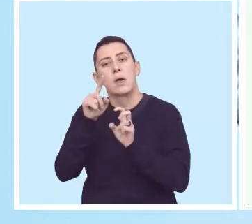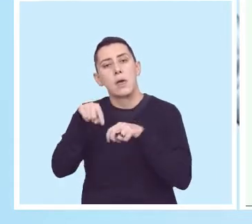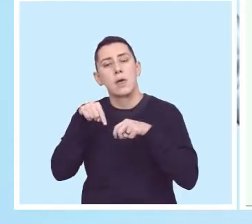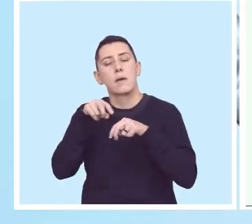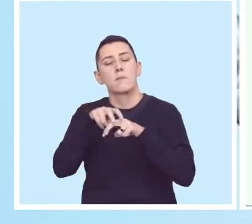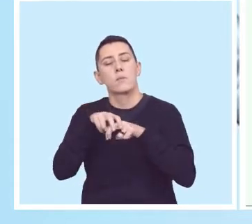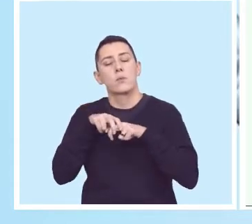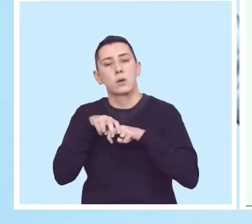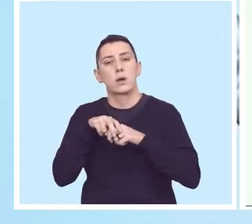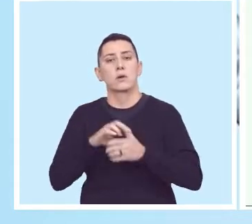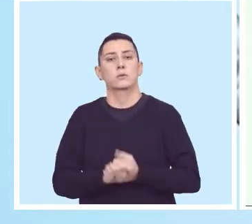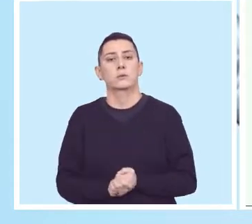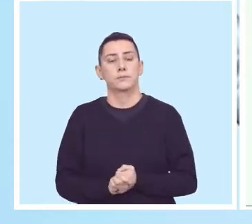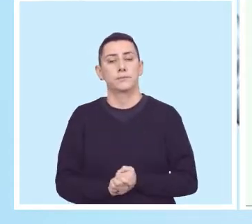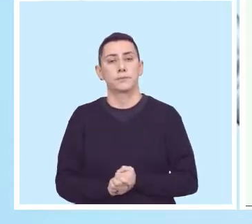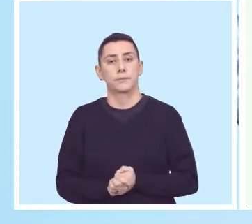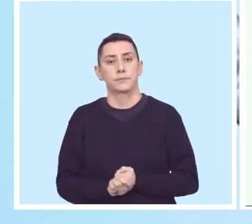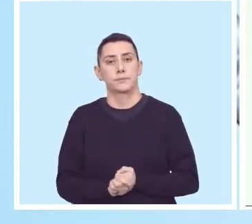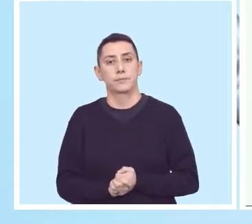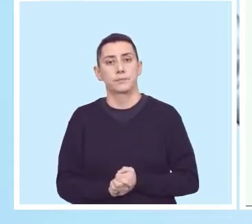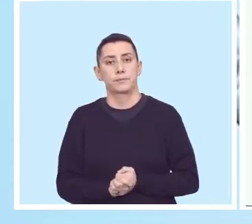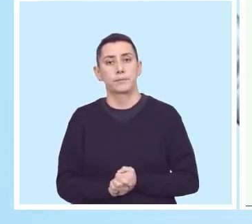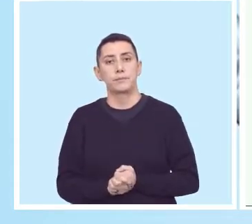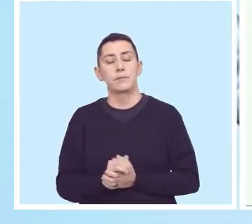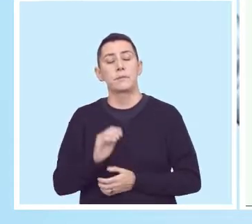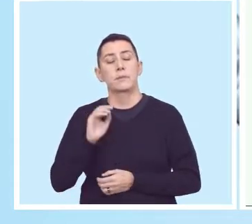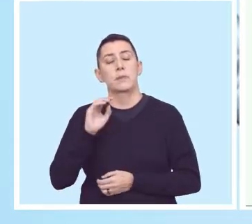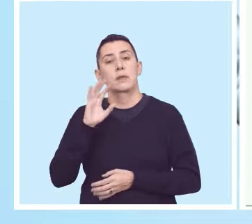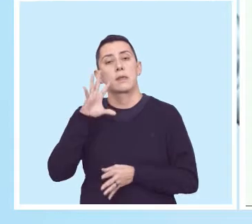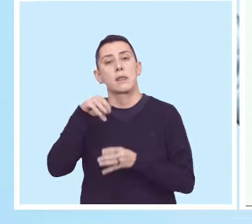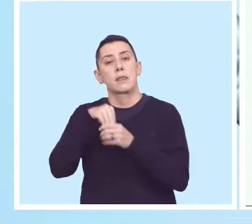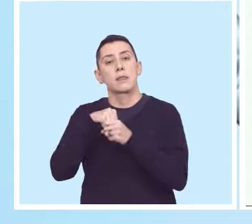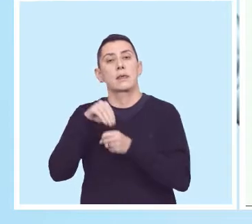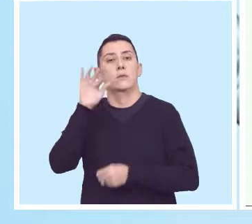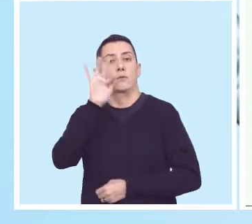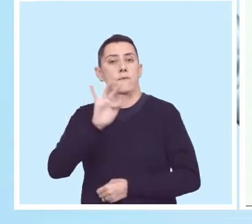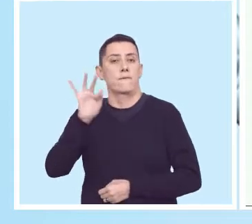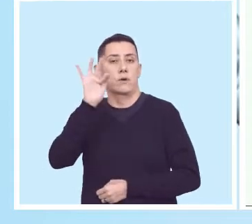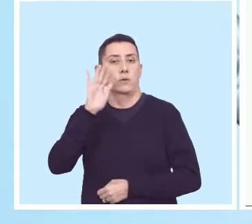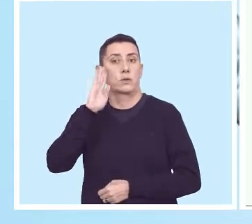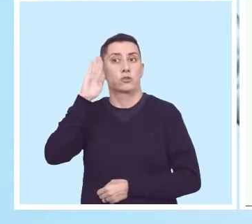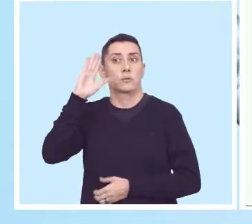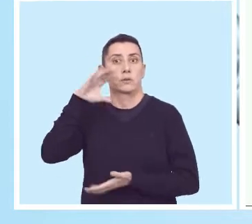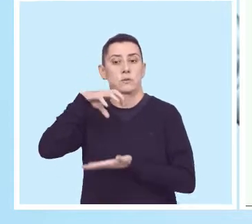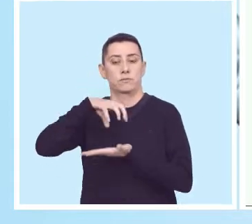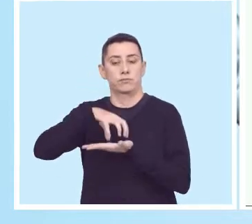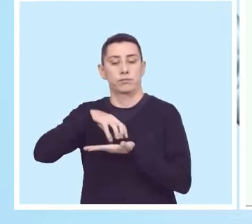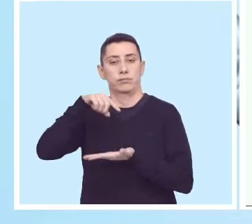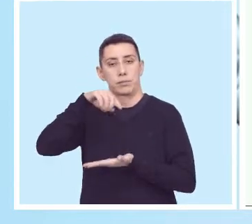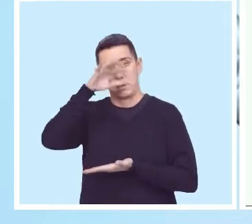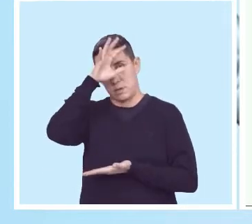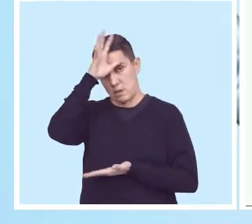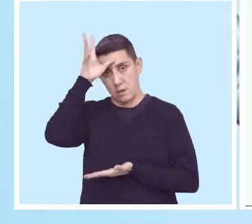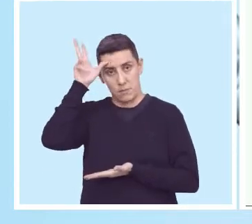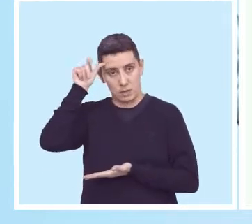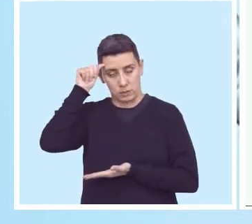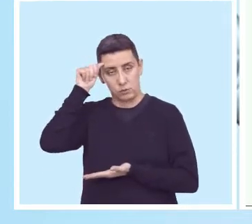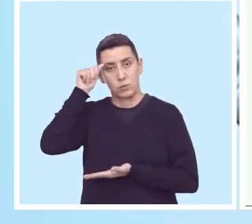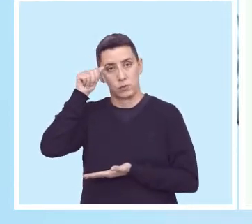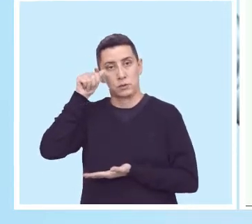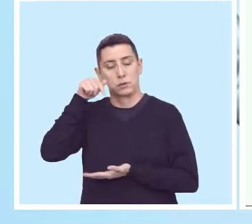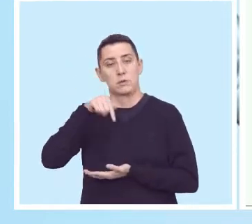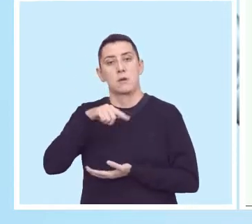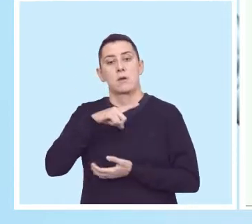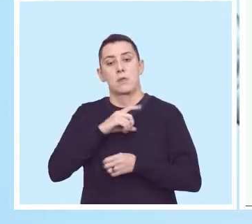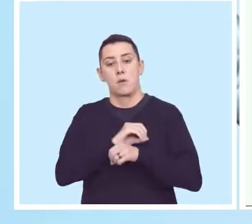entre as principais universidades e institutos aqui do Amazonas, né? E aí temos a UEA